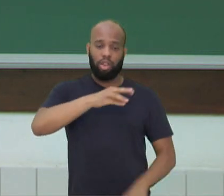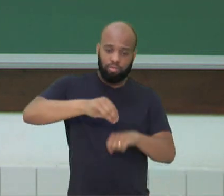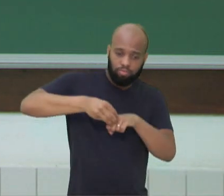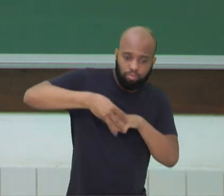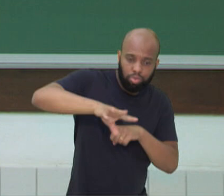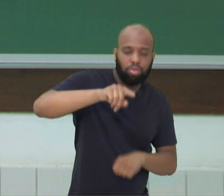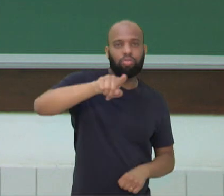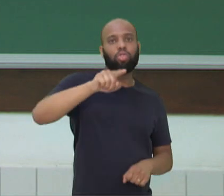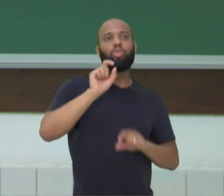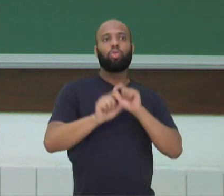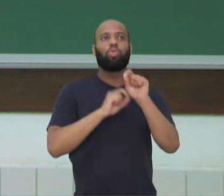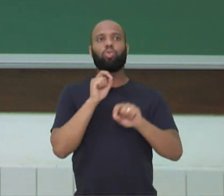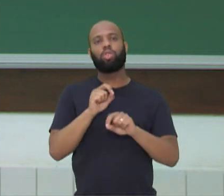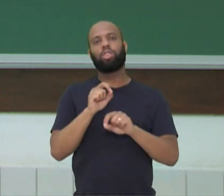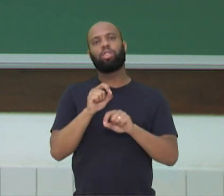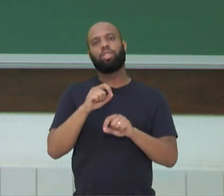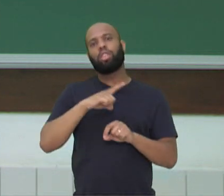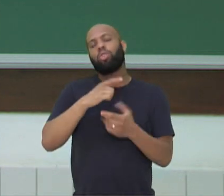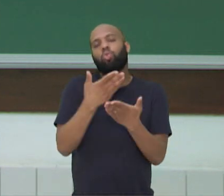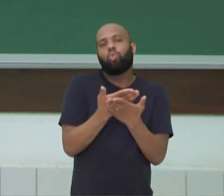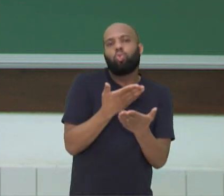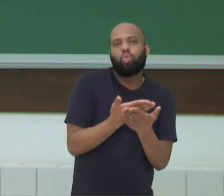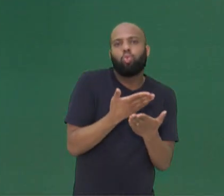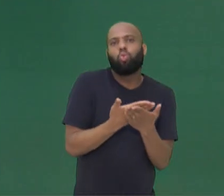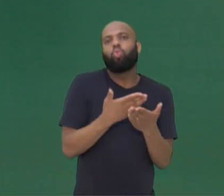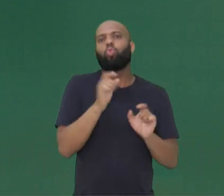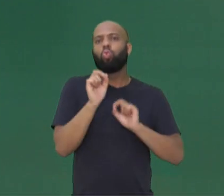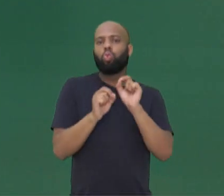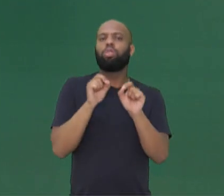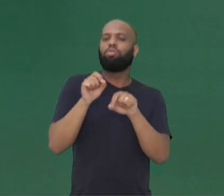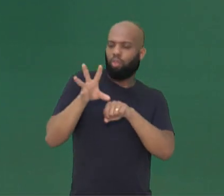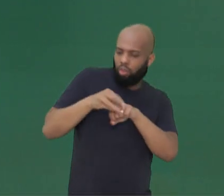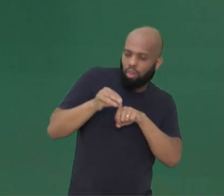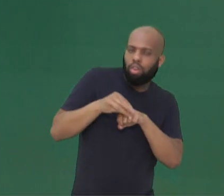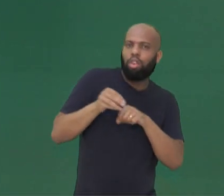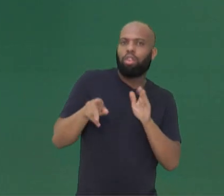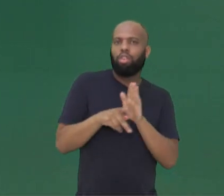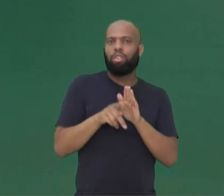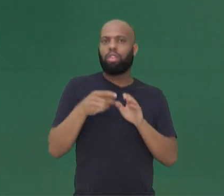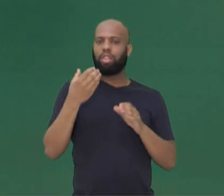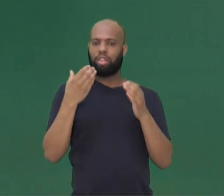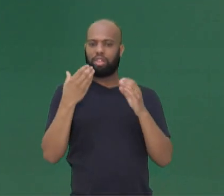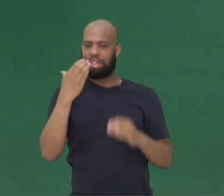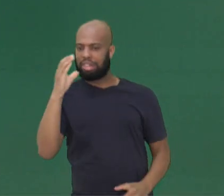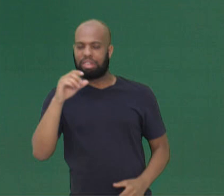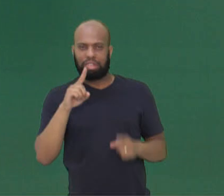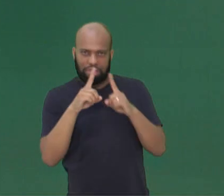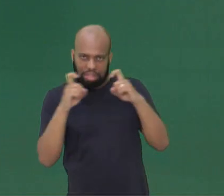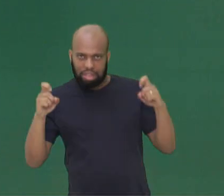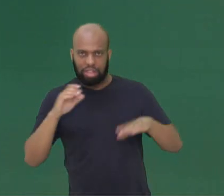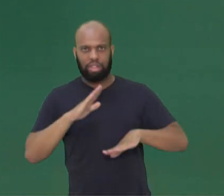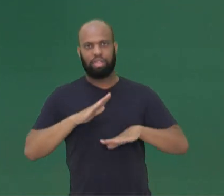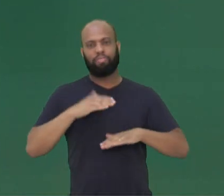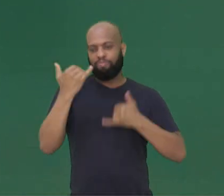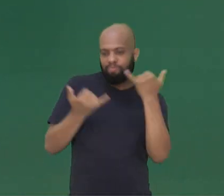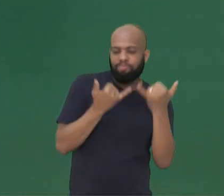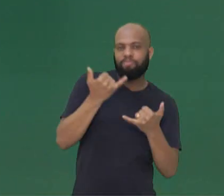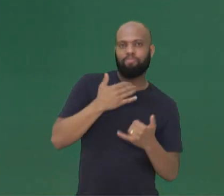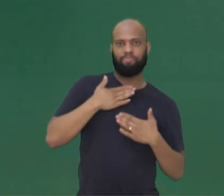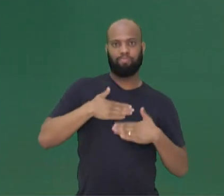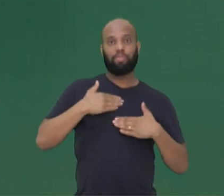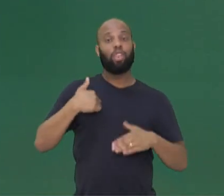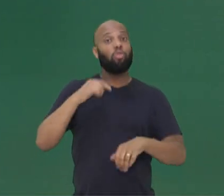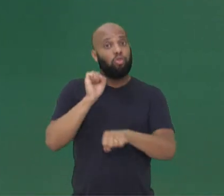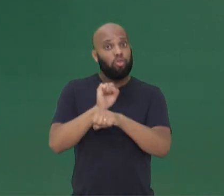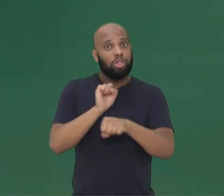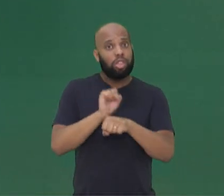sugestão para que torne o nosso estudo, os nossos conhecimentos em ciências mais divertidos. Eu vou dar um tempo